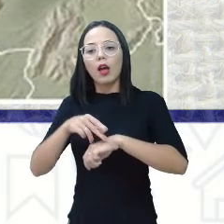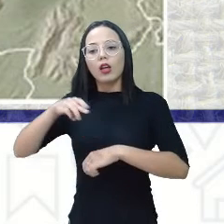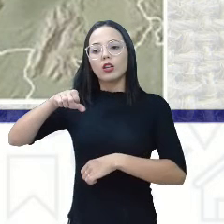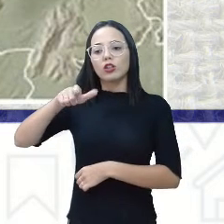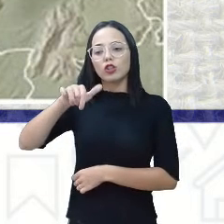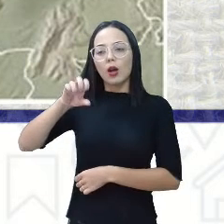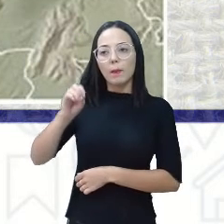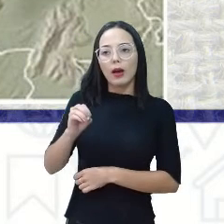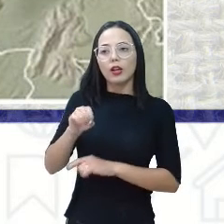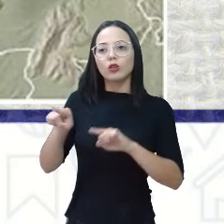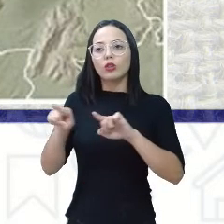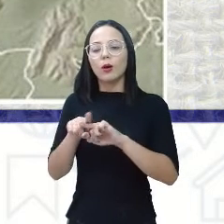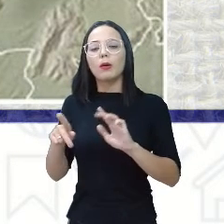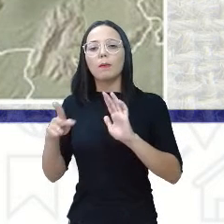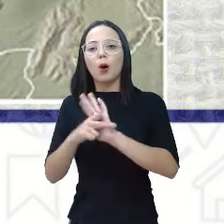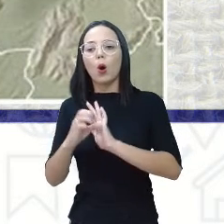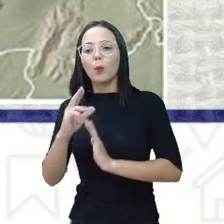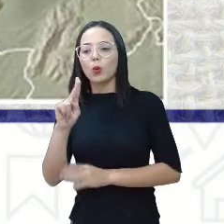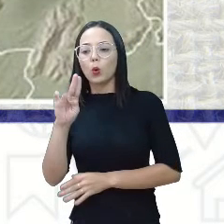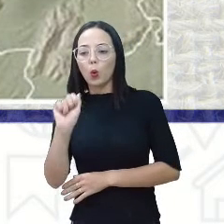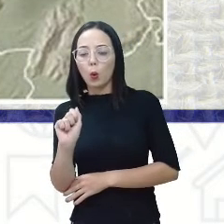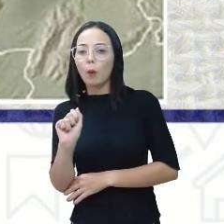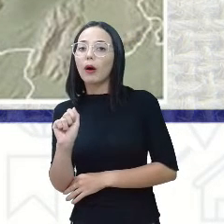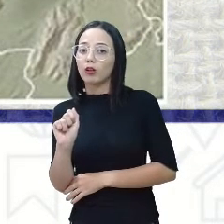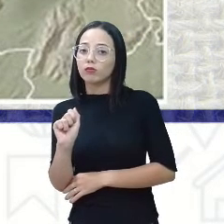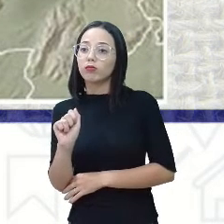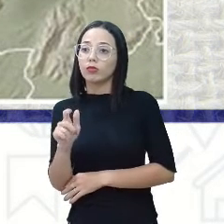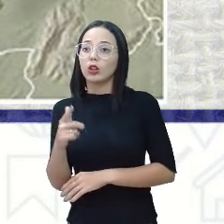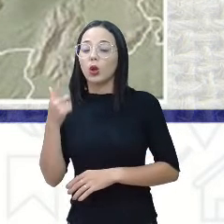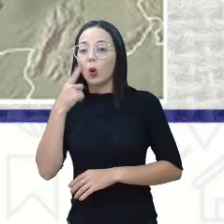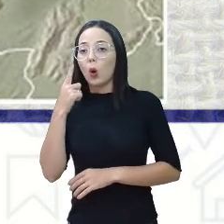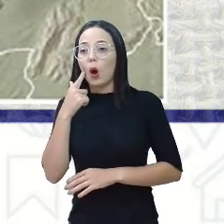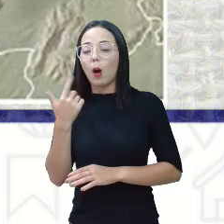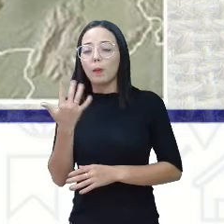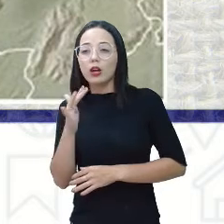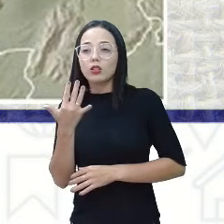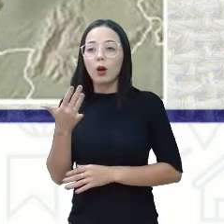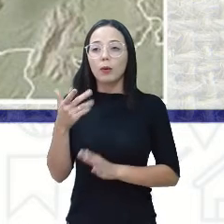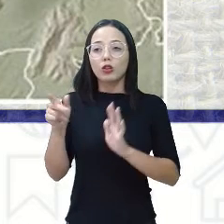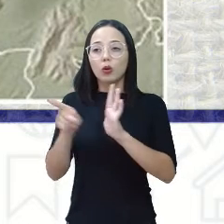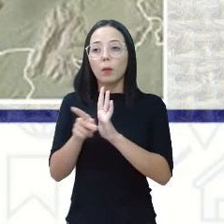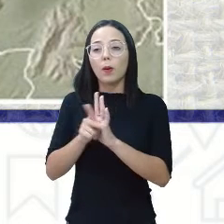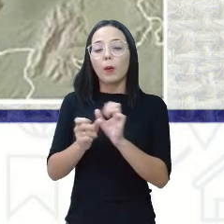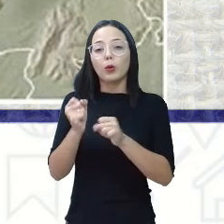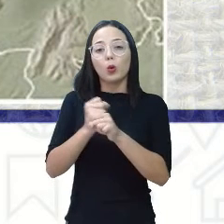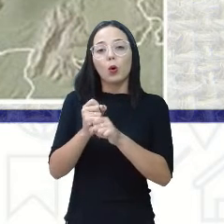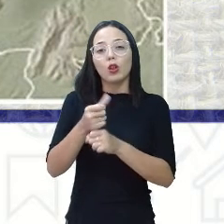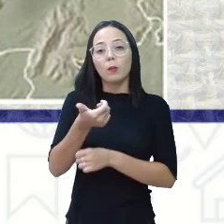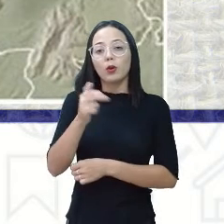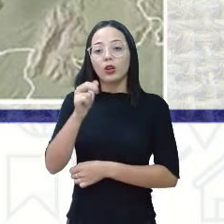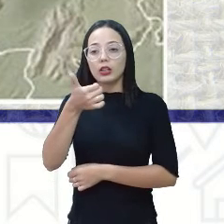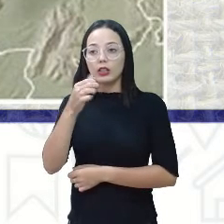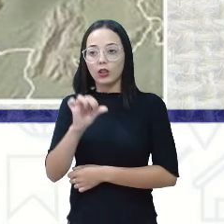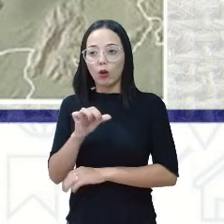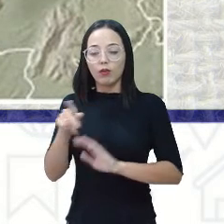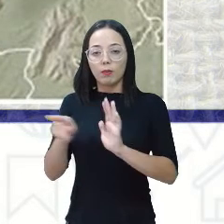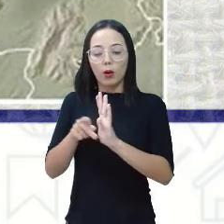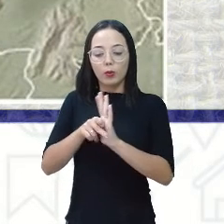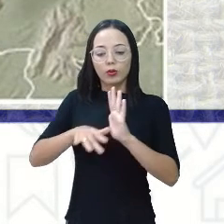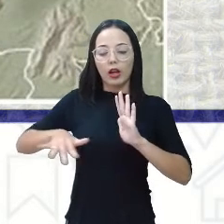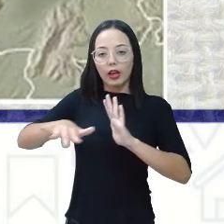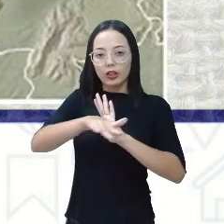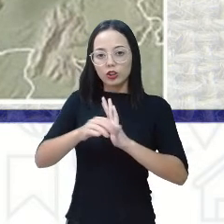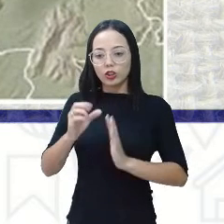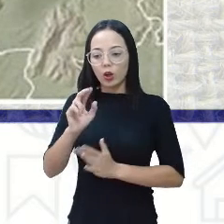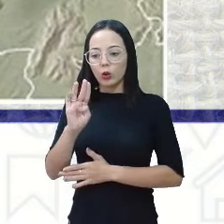ilhas aqui como a ilha de Cuba. Então ele vai chegar mais ou menos, né, por volta de 1519 aqui na região